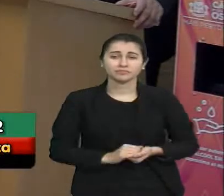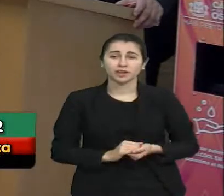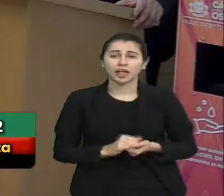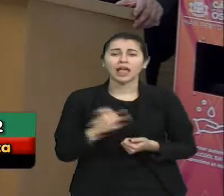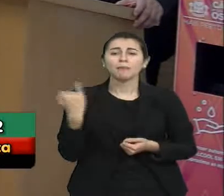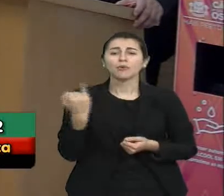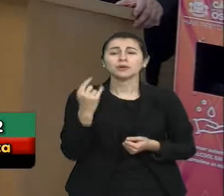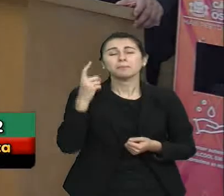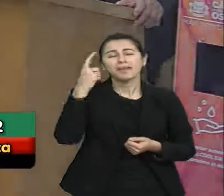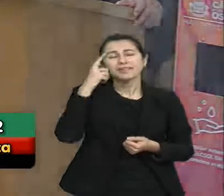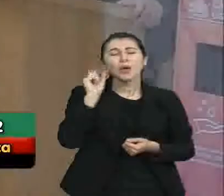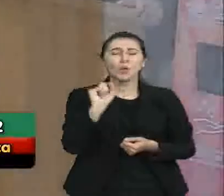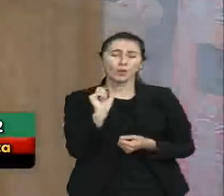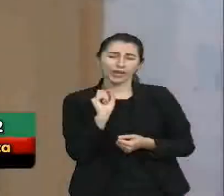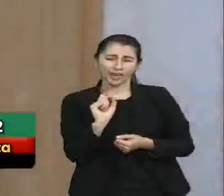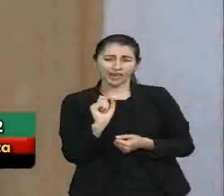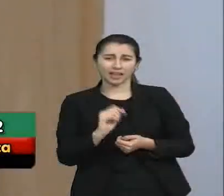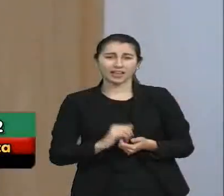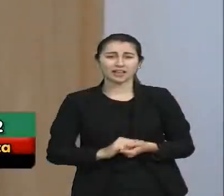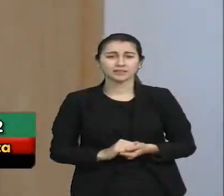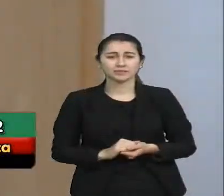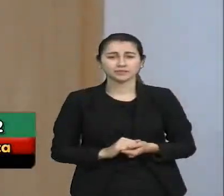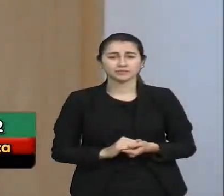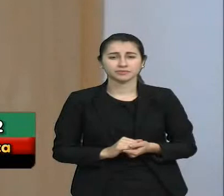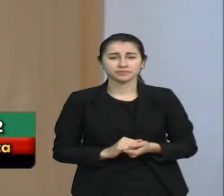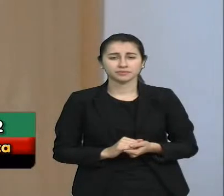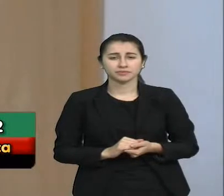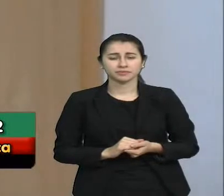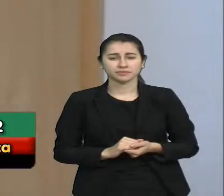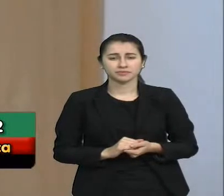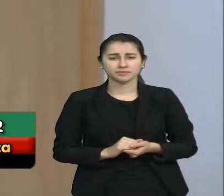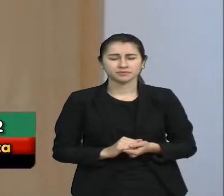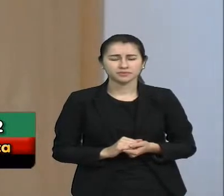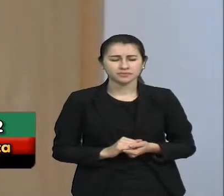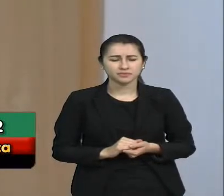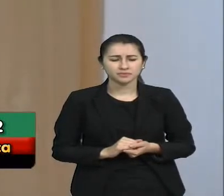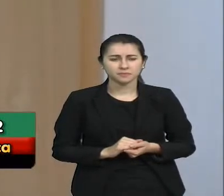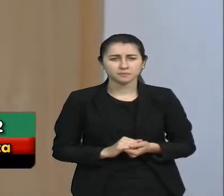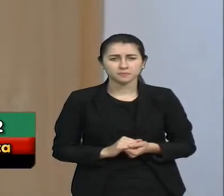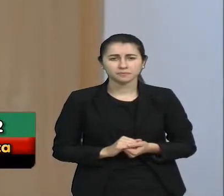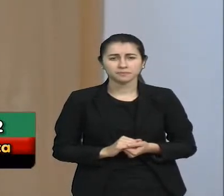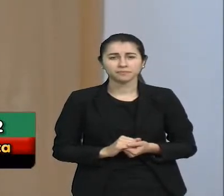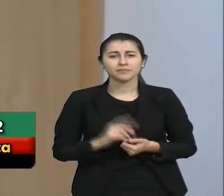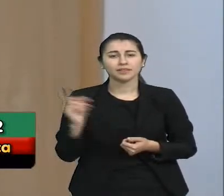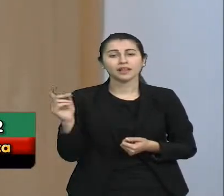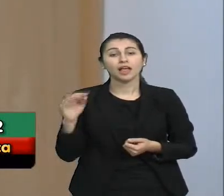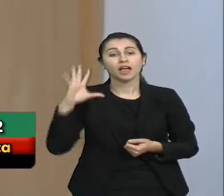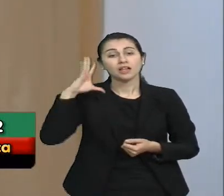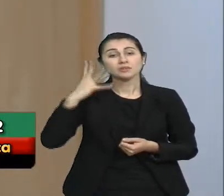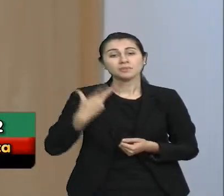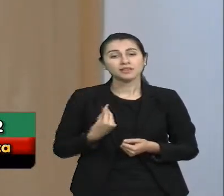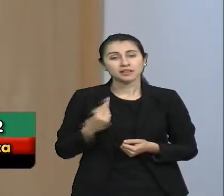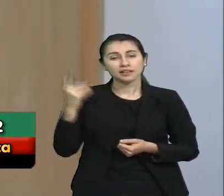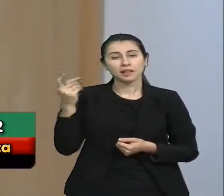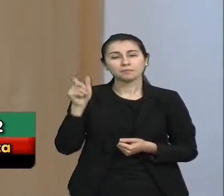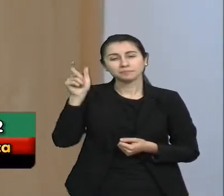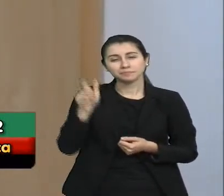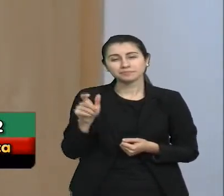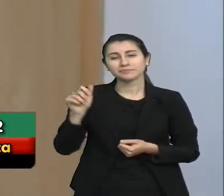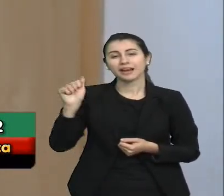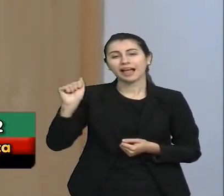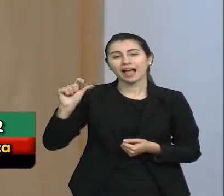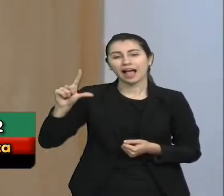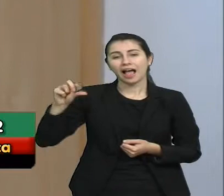de compartilhar com vocês, que na doutrina espírita, né, Allan Kardec, quando ele começa as